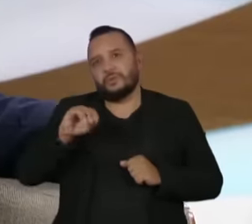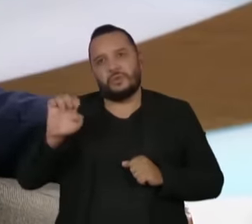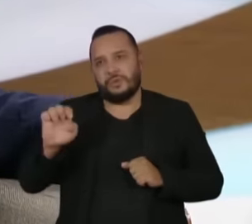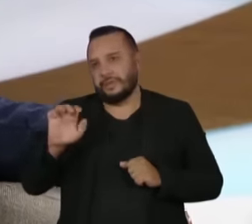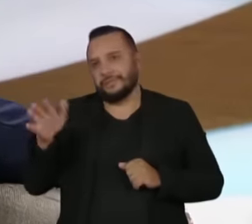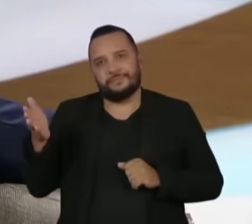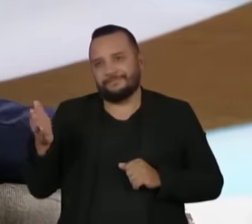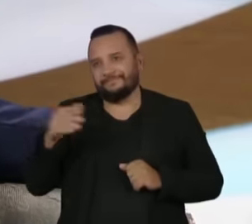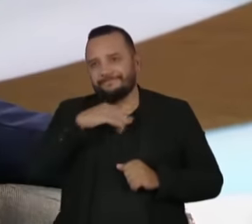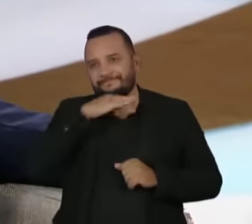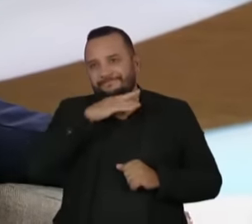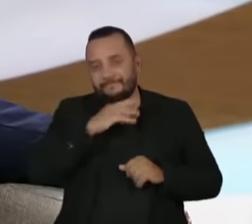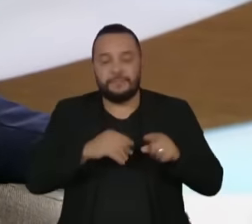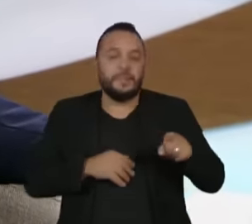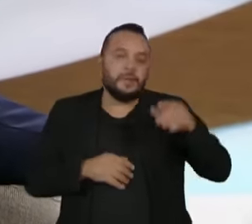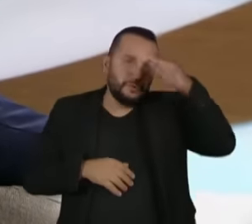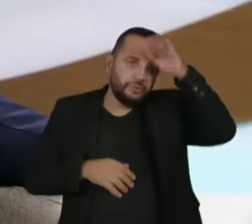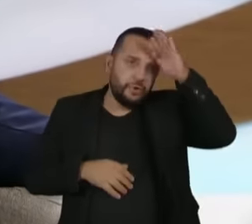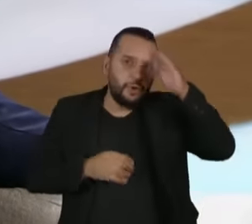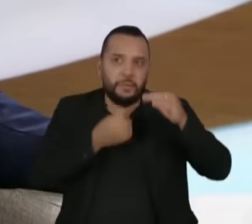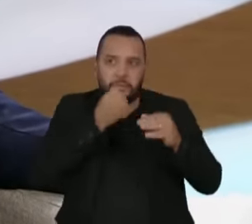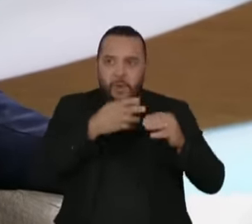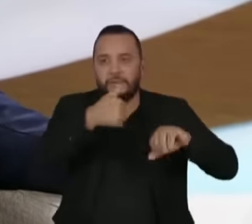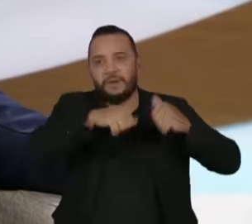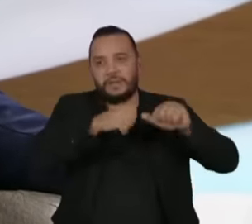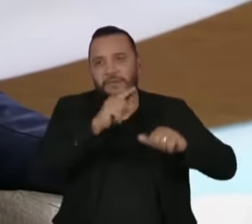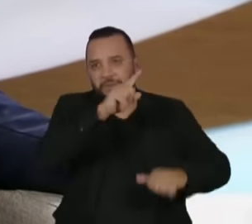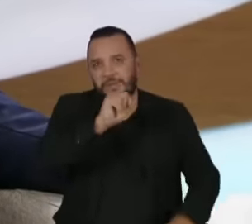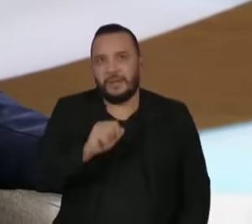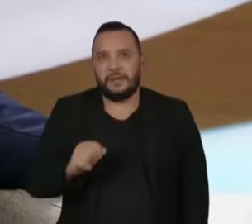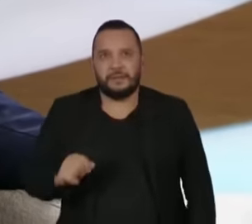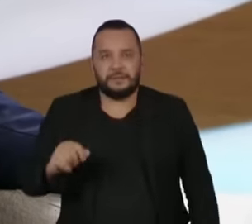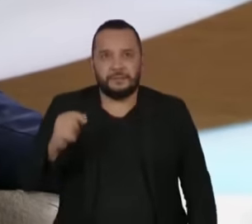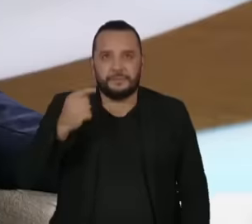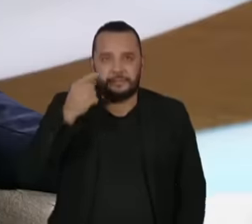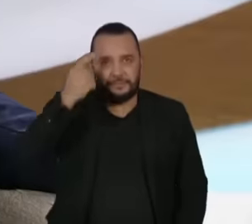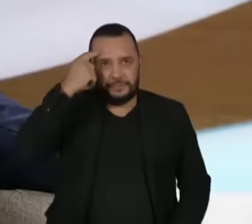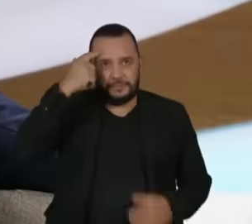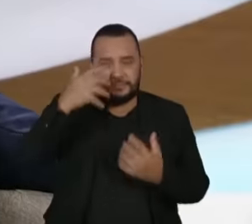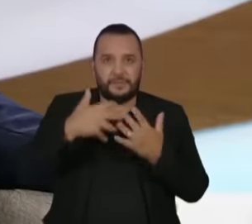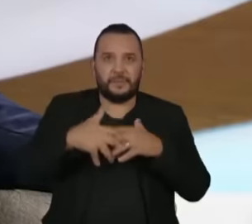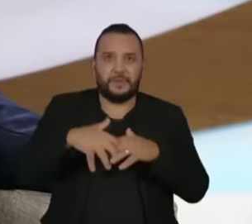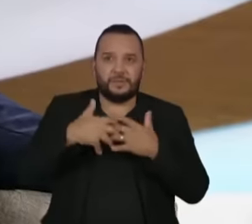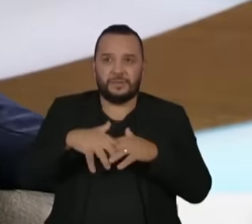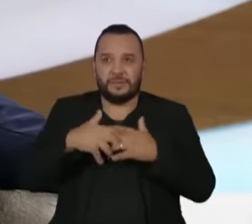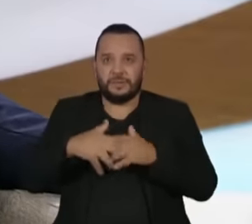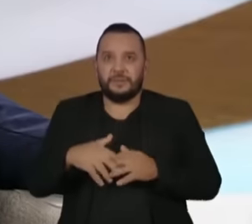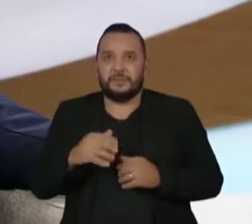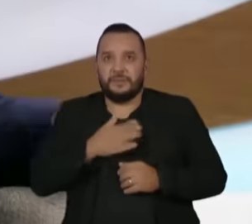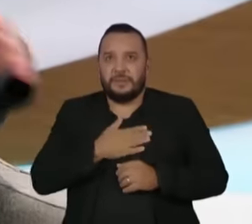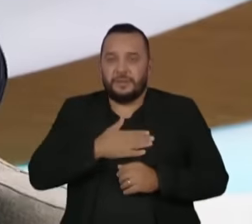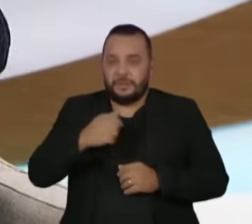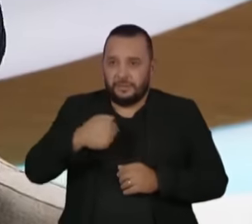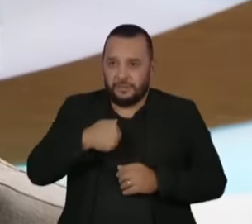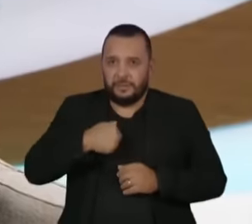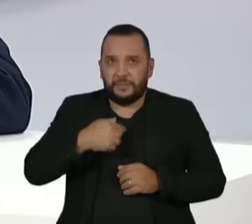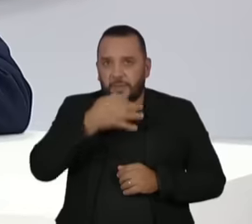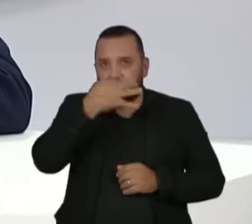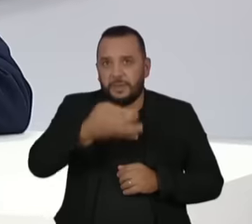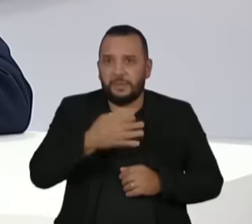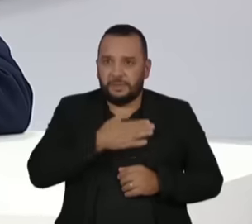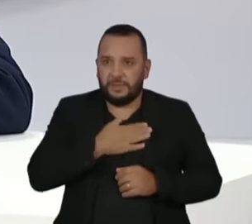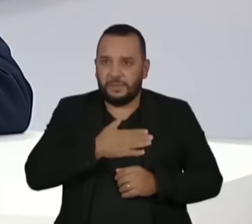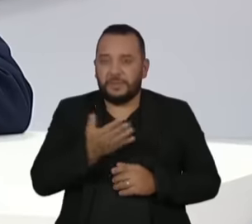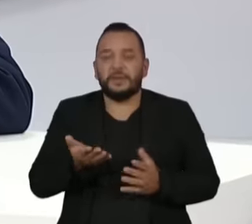está tão bem avaliado lá. Mas eu quero te fazer uma... Quero que você me acompanhe no raciocínio aqui, Fábio. Isso é coisa que eu penso, tá? Ninguém me contou